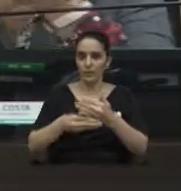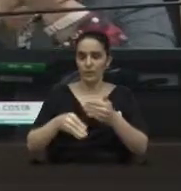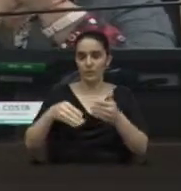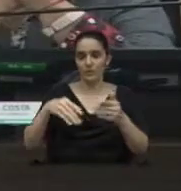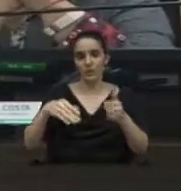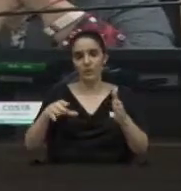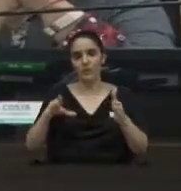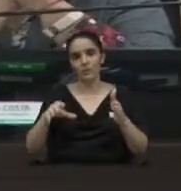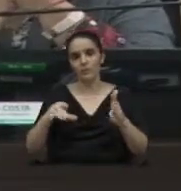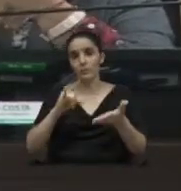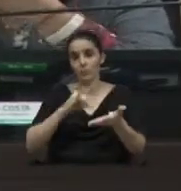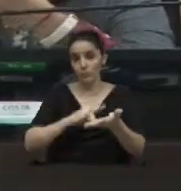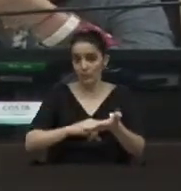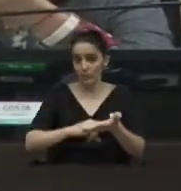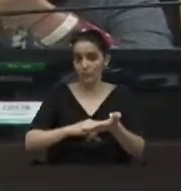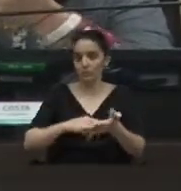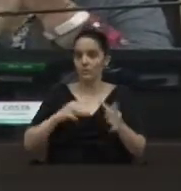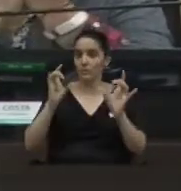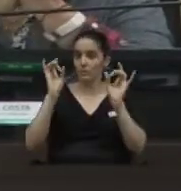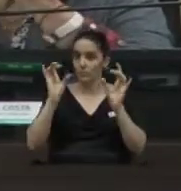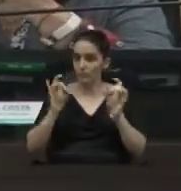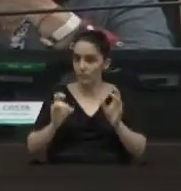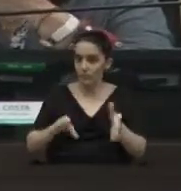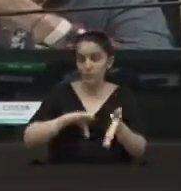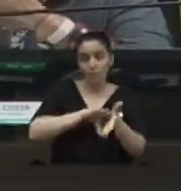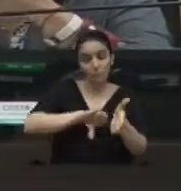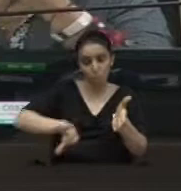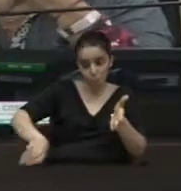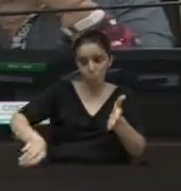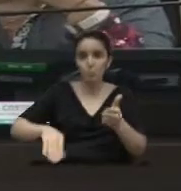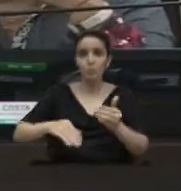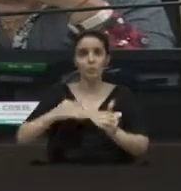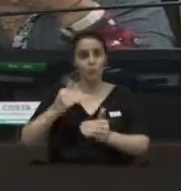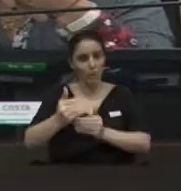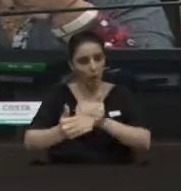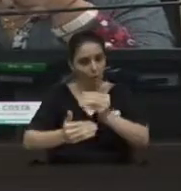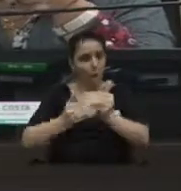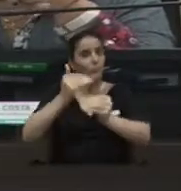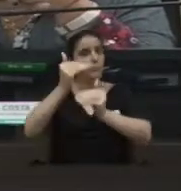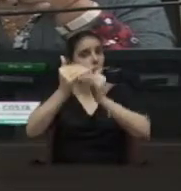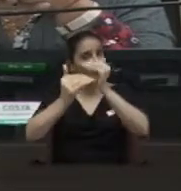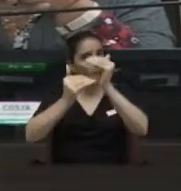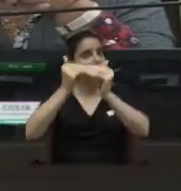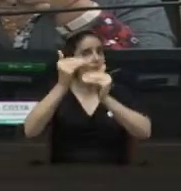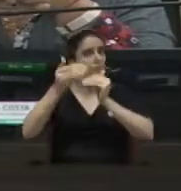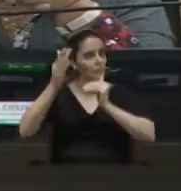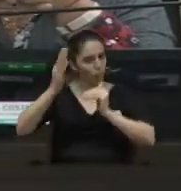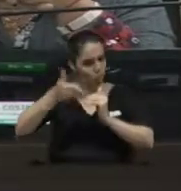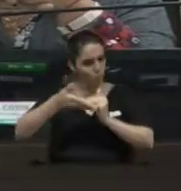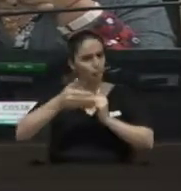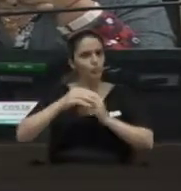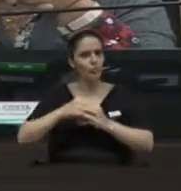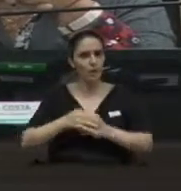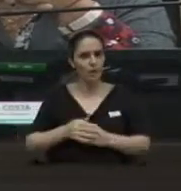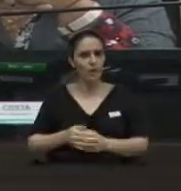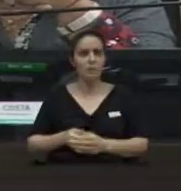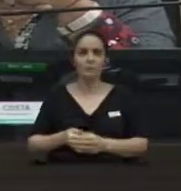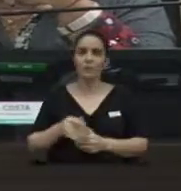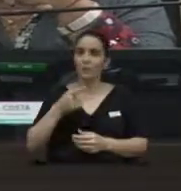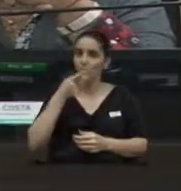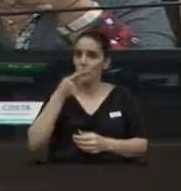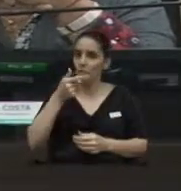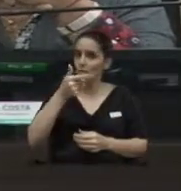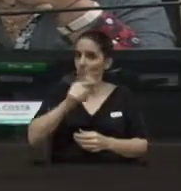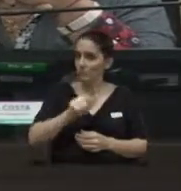laudos especiais. Então, isso é um avanço. Penso que já avançamos bastante. E volto a insistir, não